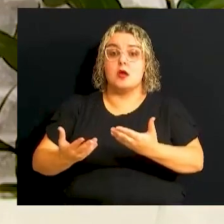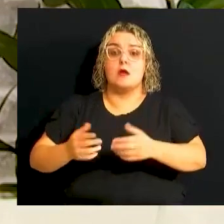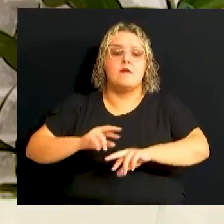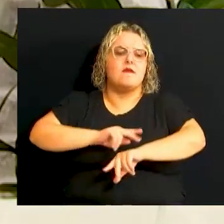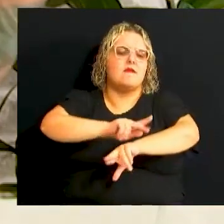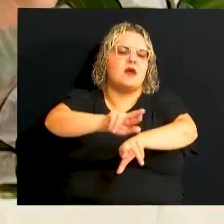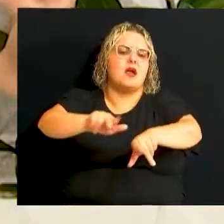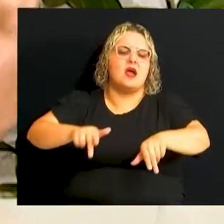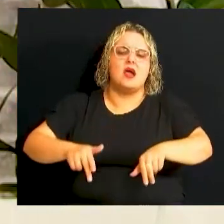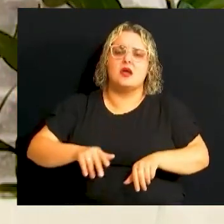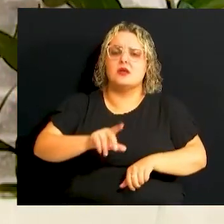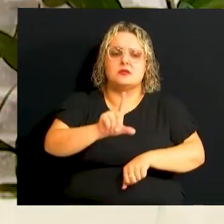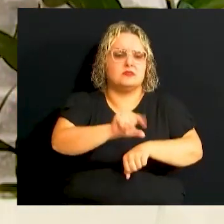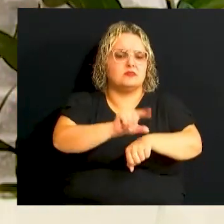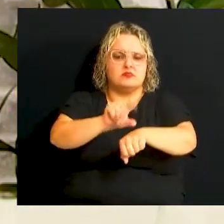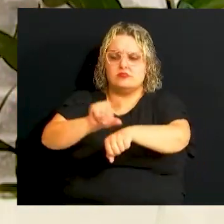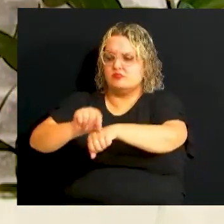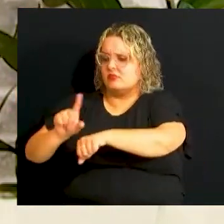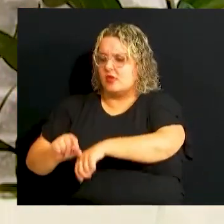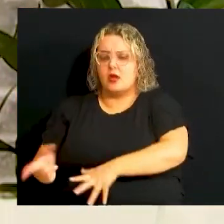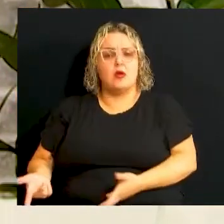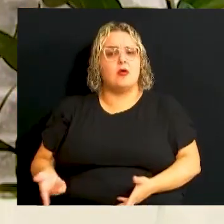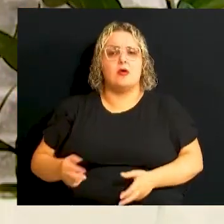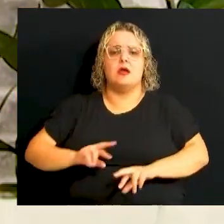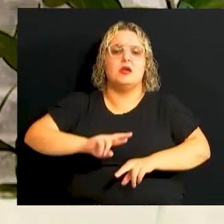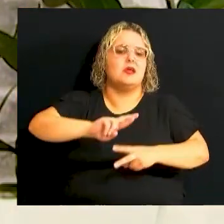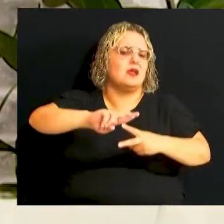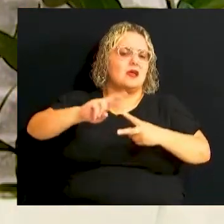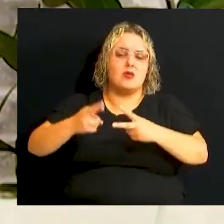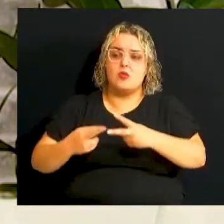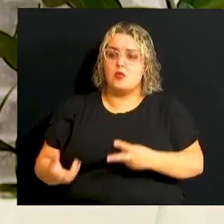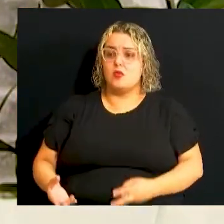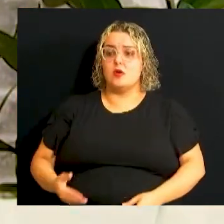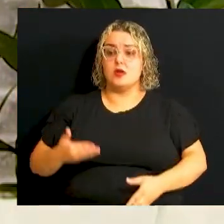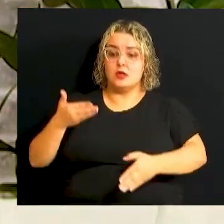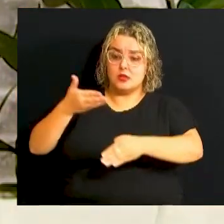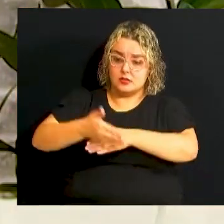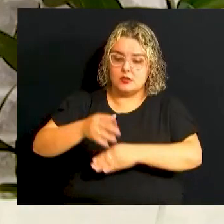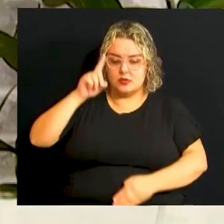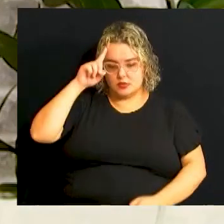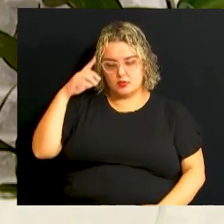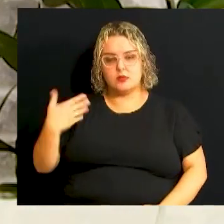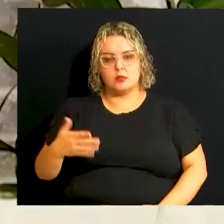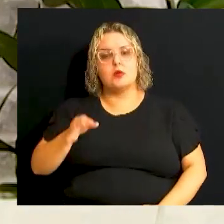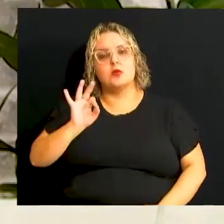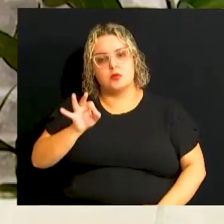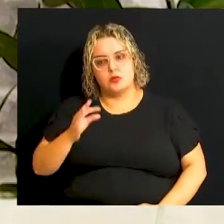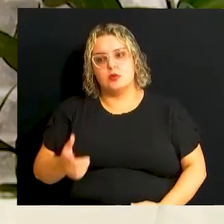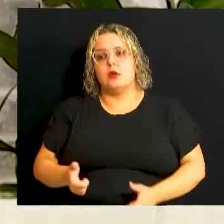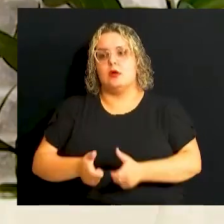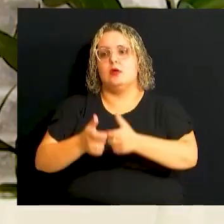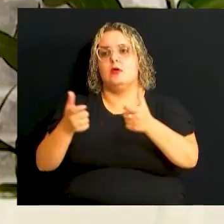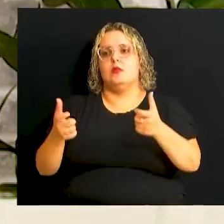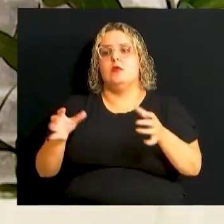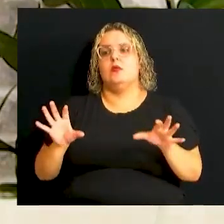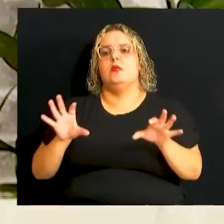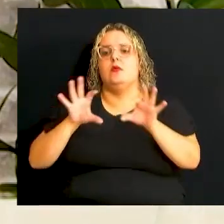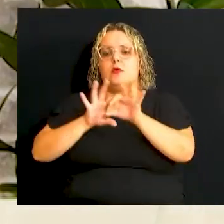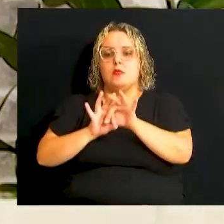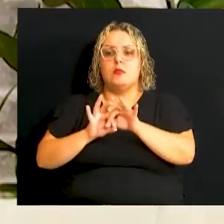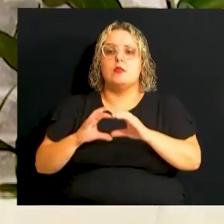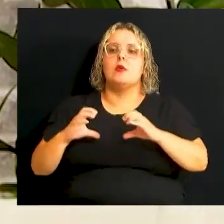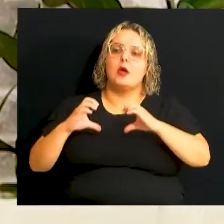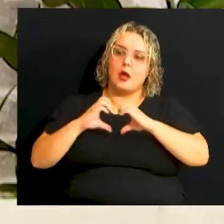ofereça recursos diferentes, insira essa criança nas atividades do dia a dia. Isso com certeza aumentará